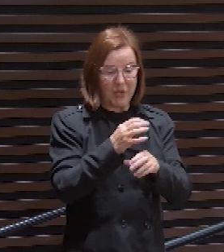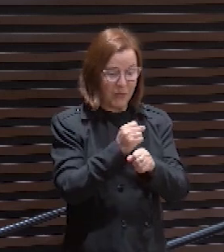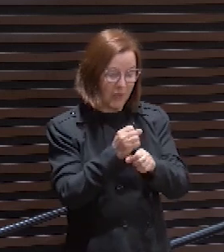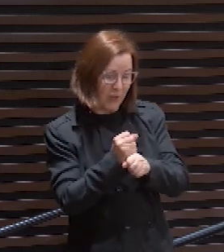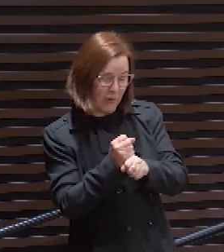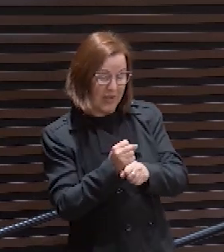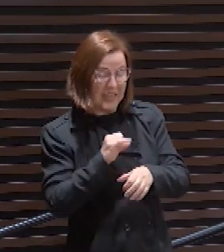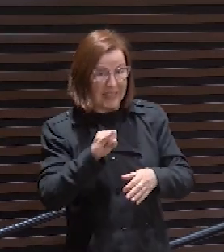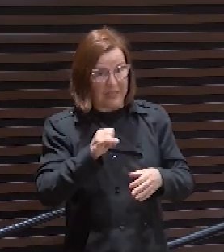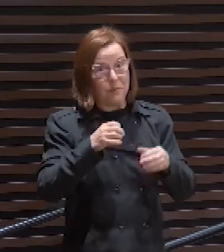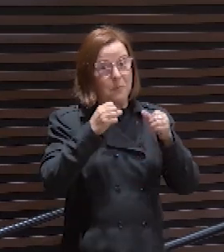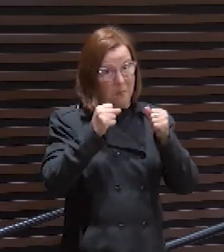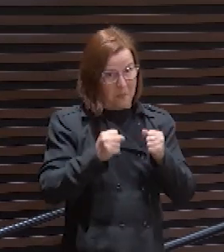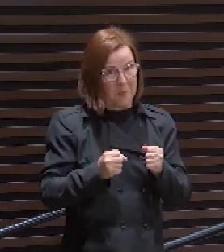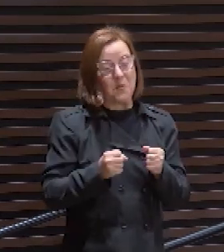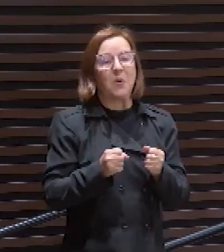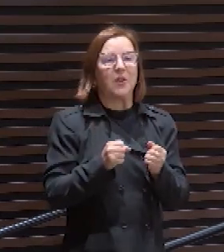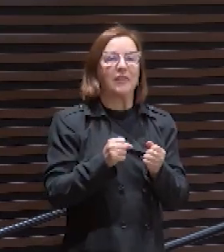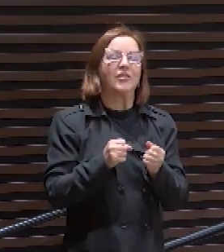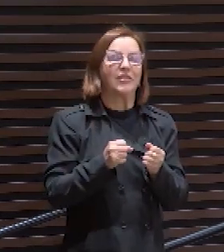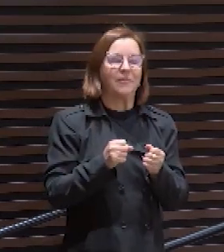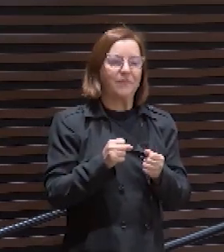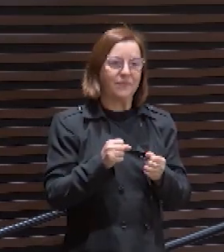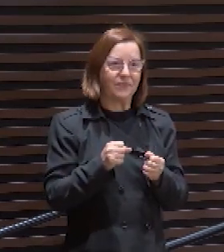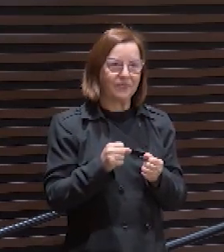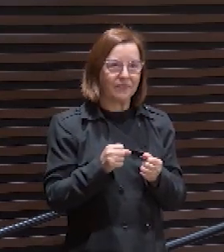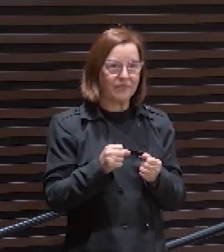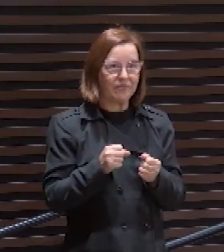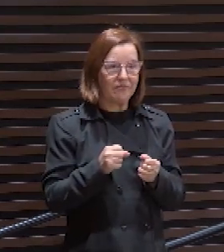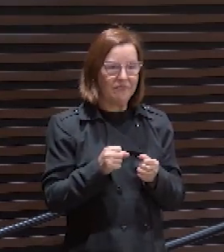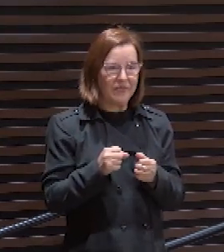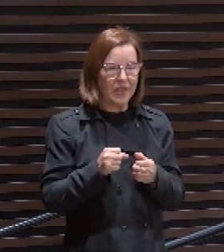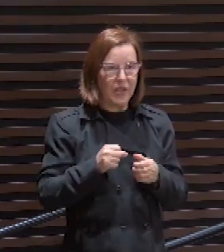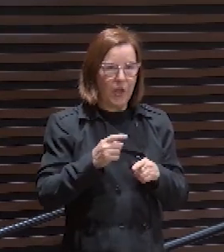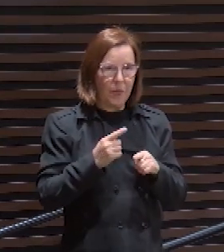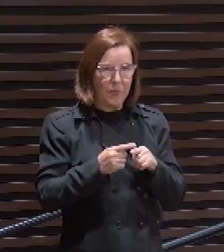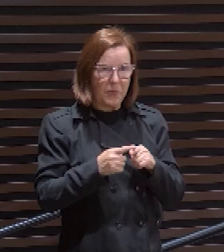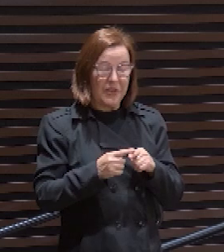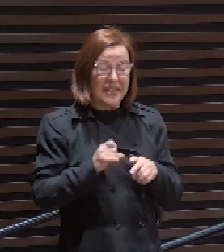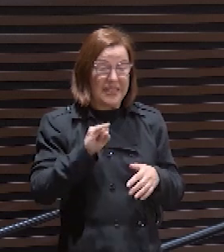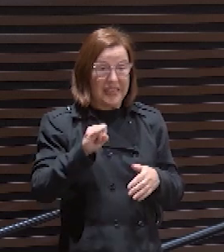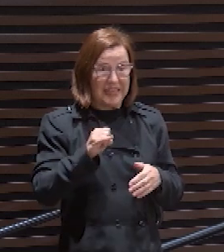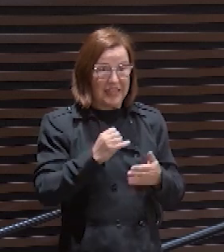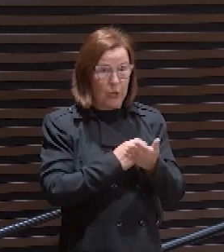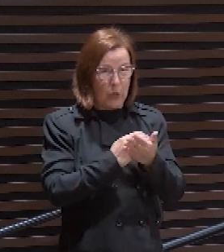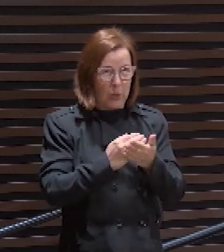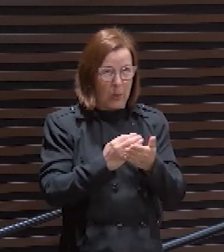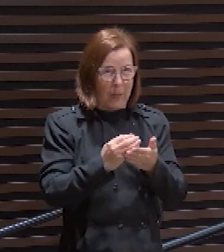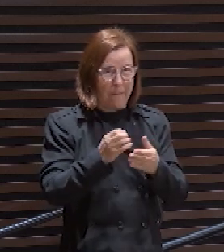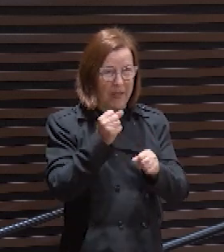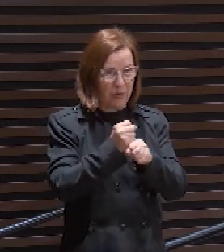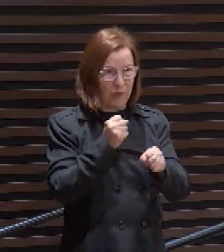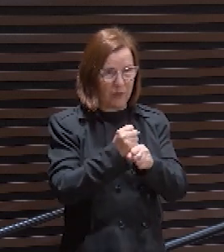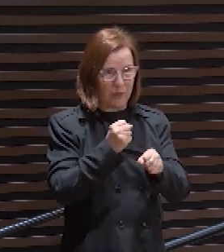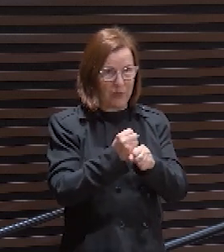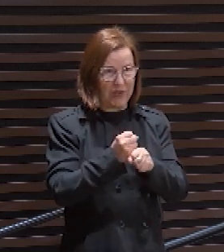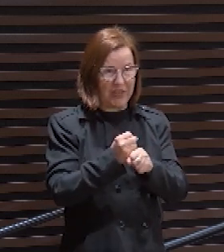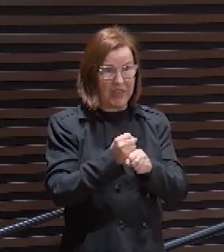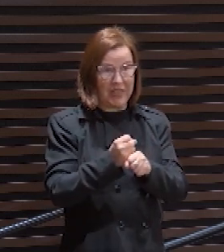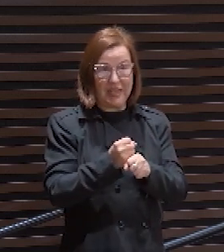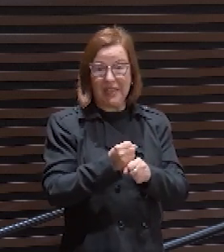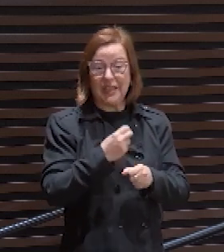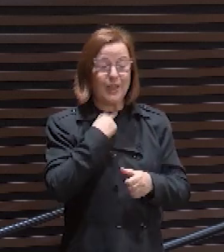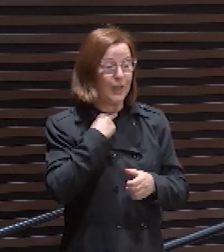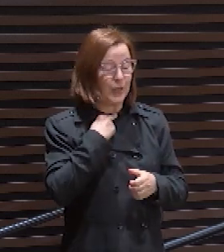suceder que, tendo lançado os alicerces e não a podendo acabar, todos os que a virem zombem dele,